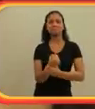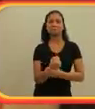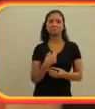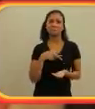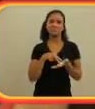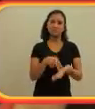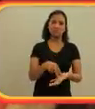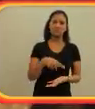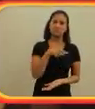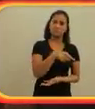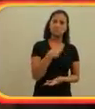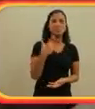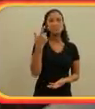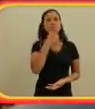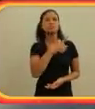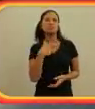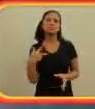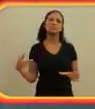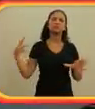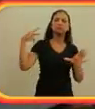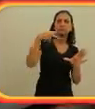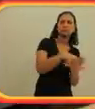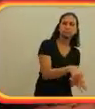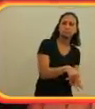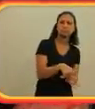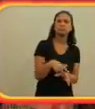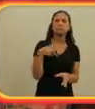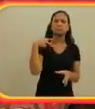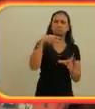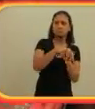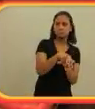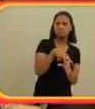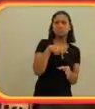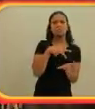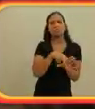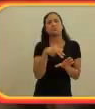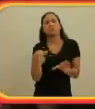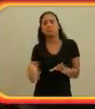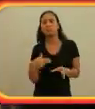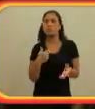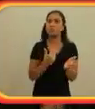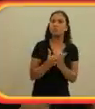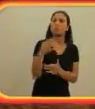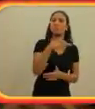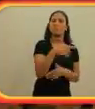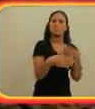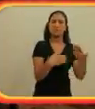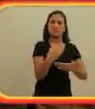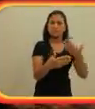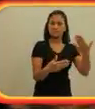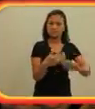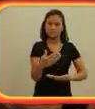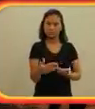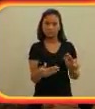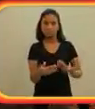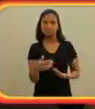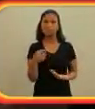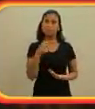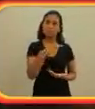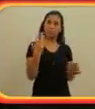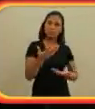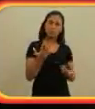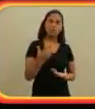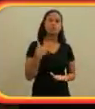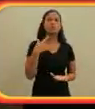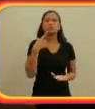então conseguiram me colocar em cima do cavalo e dali por diante eu fluí. Comecei no passo, agora estou trotando. E tô